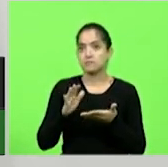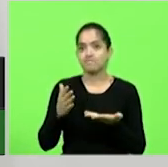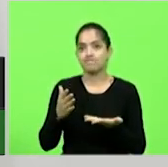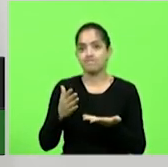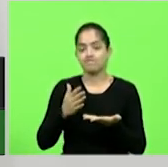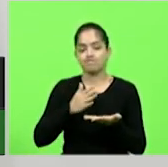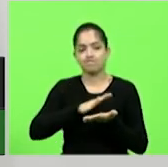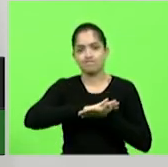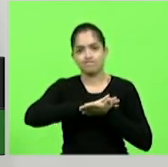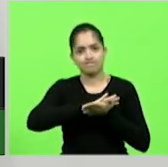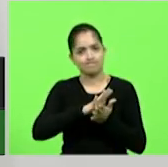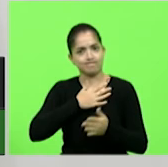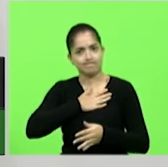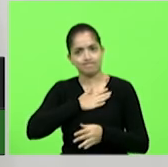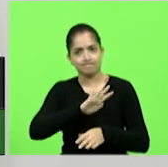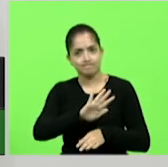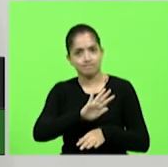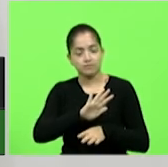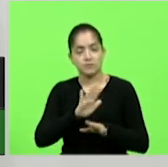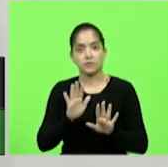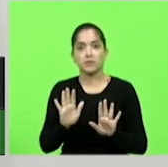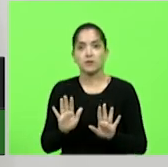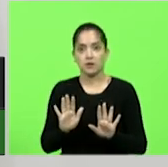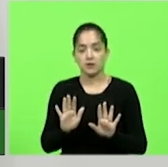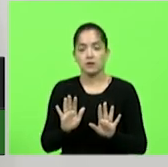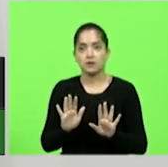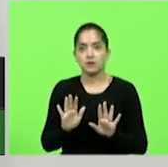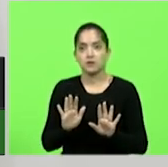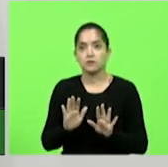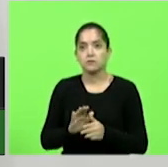repúdio ao que aqueles